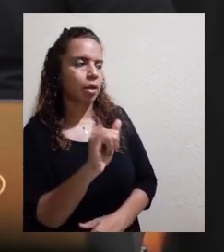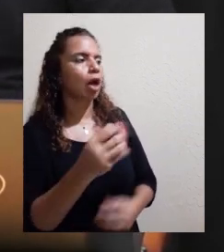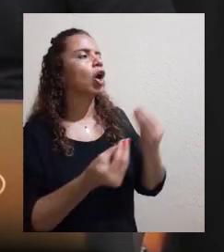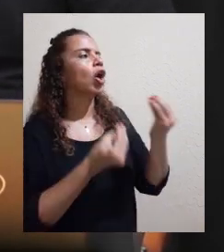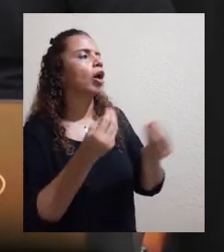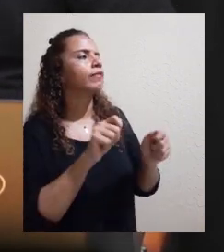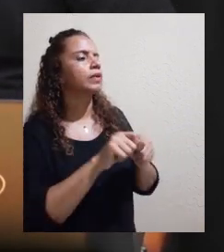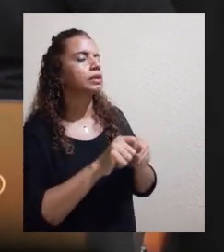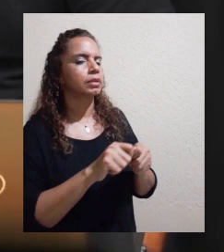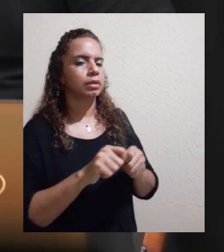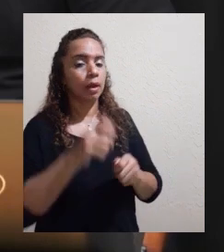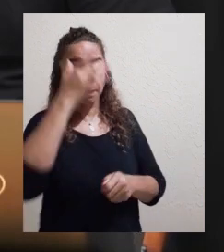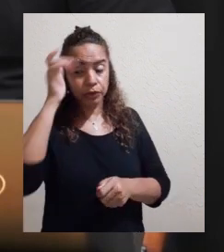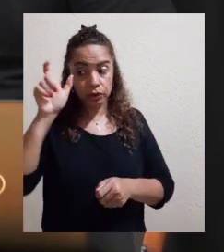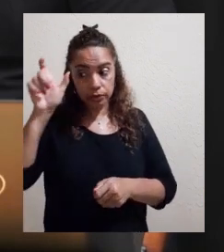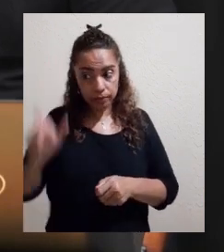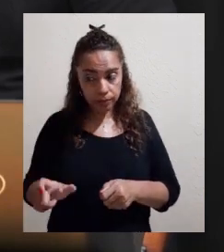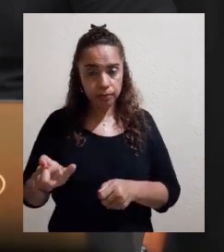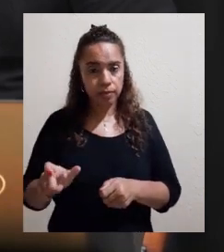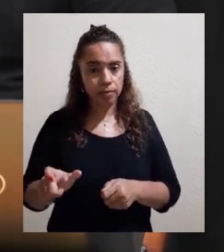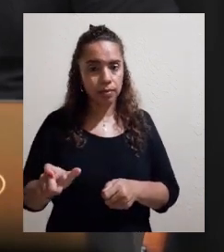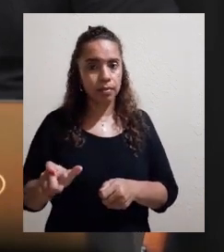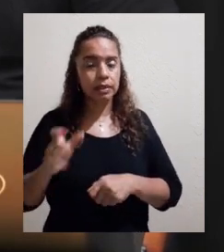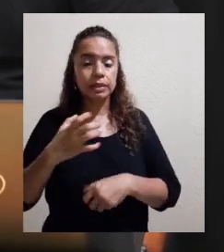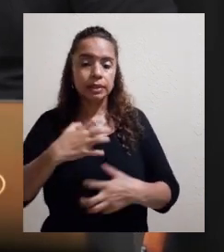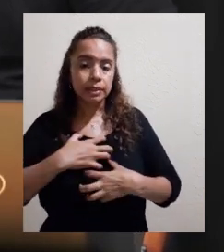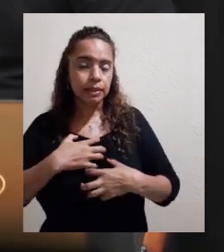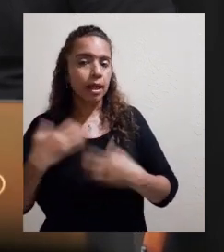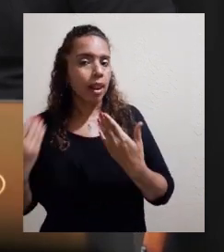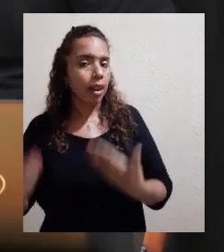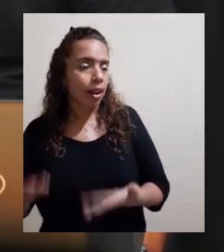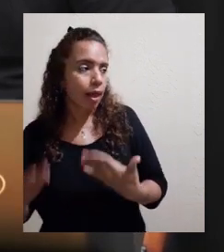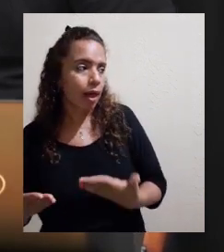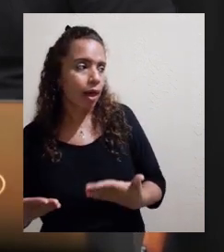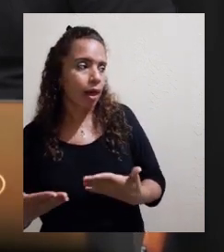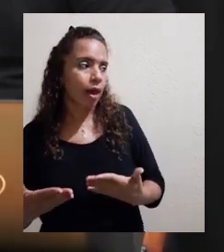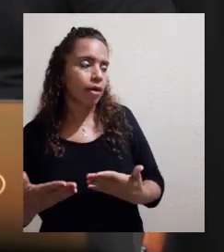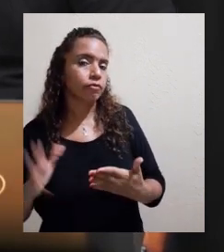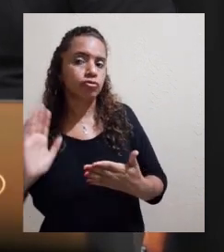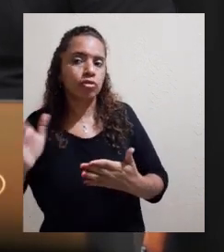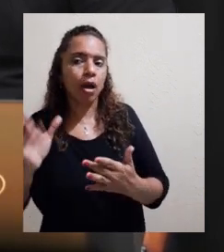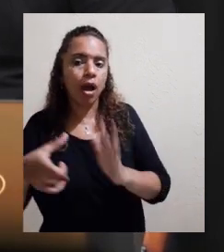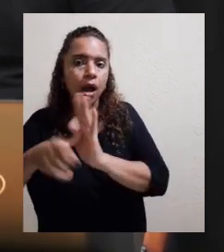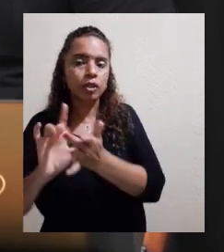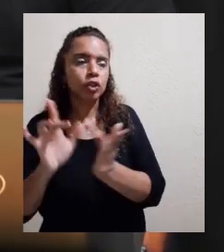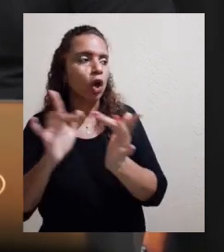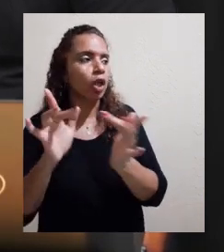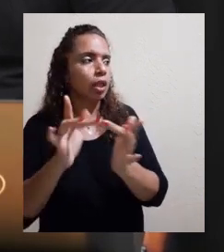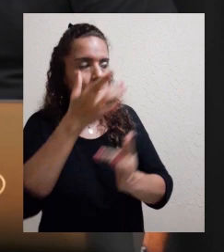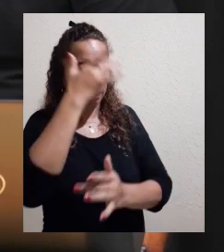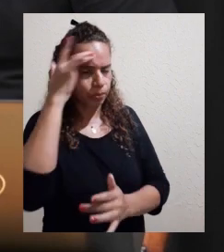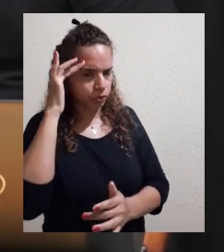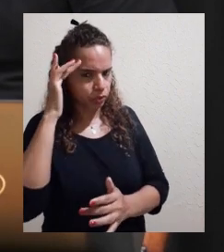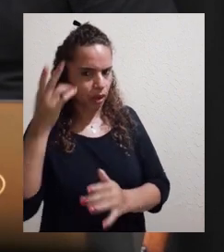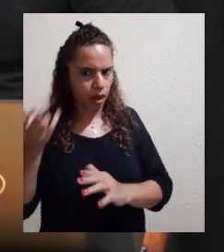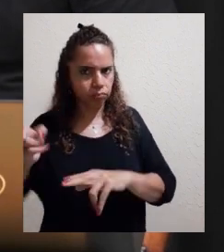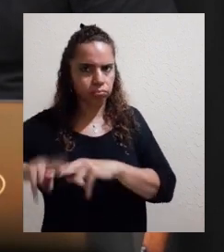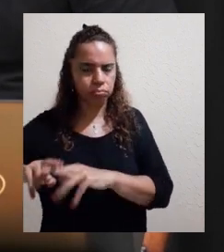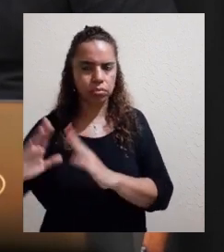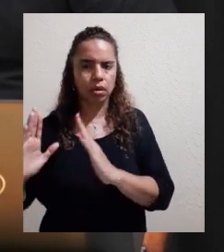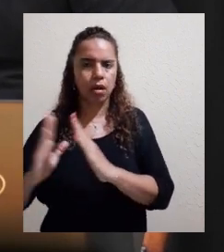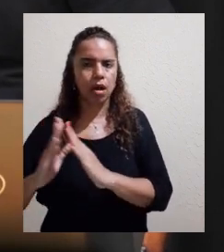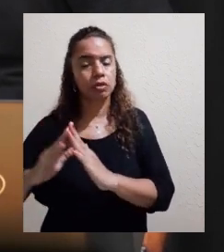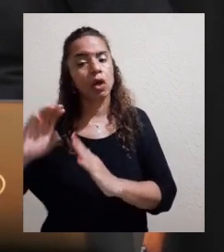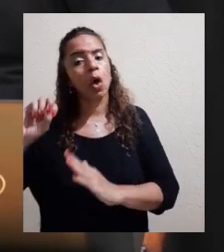em caso da pessoa sintomática leve que teve contato com caso suspeito? A orientação é só quarentena mesmo? O swab fica